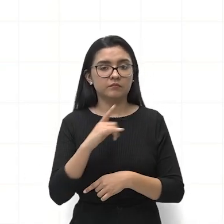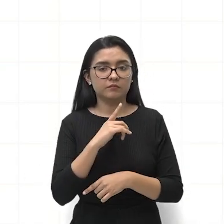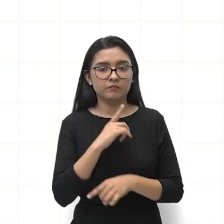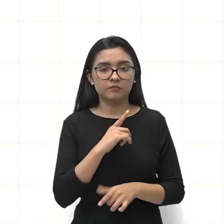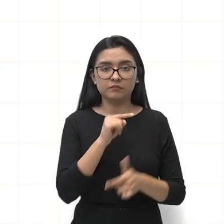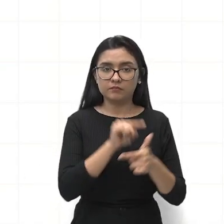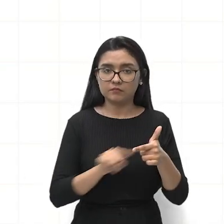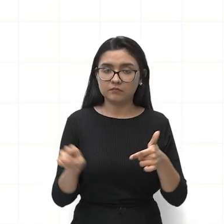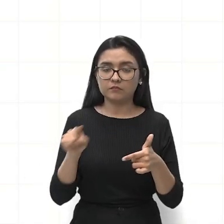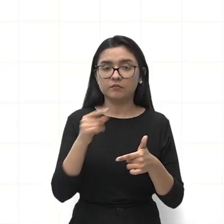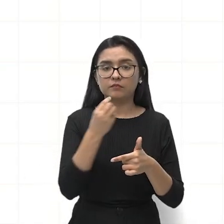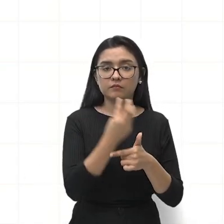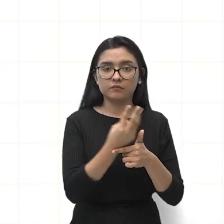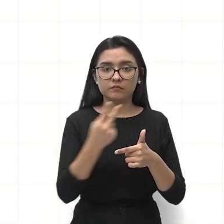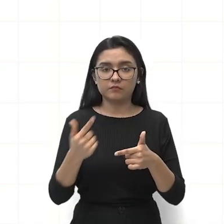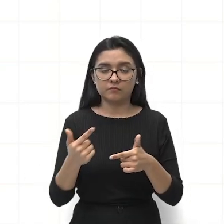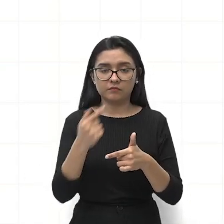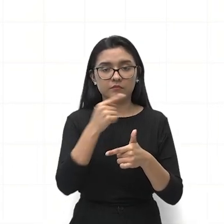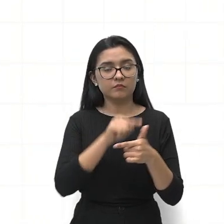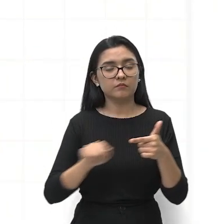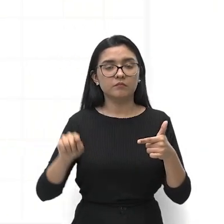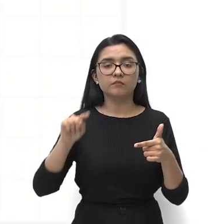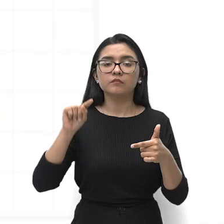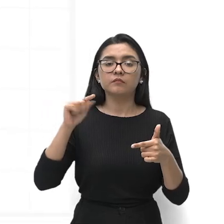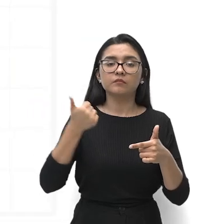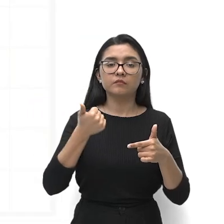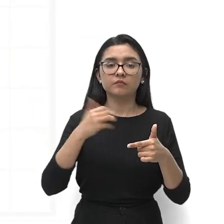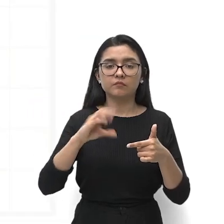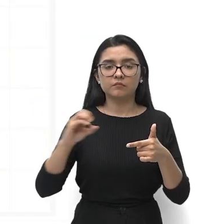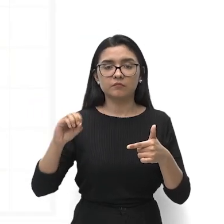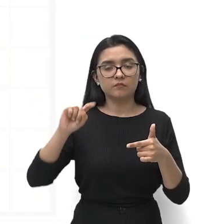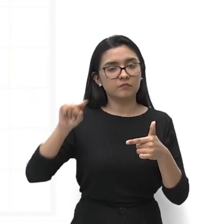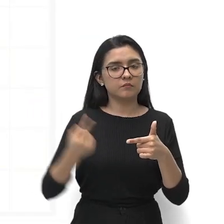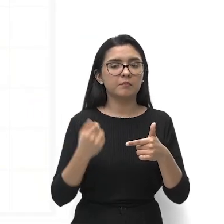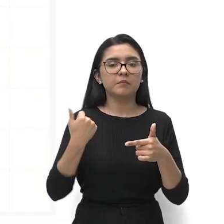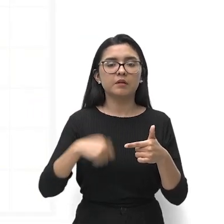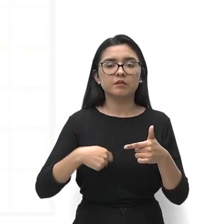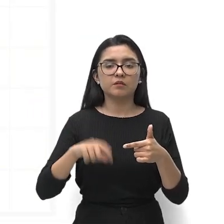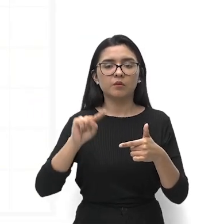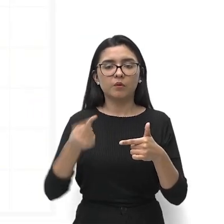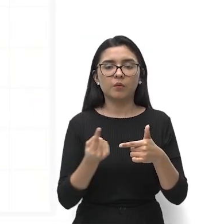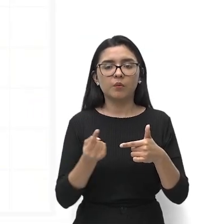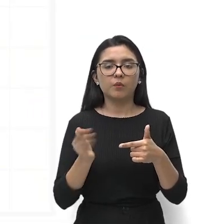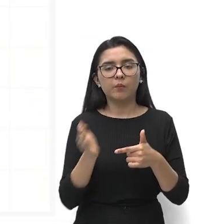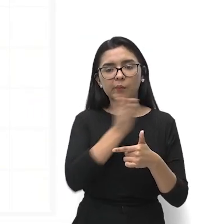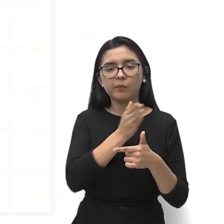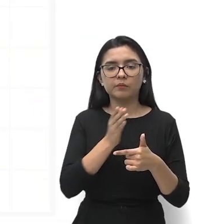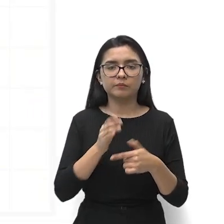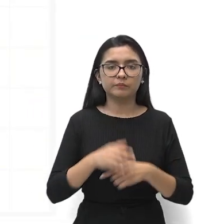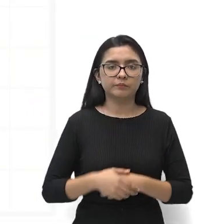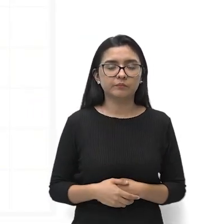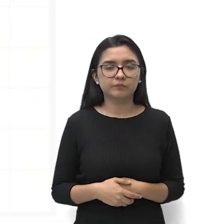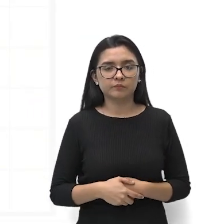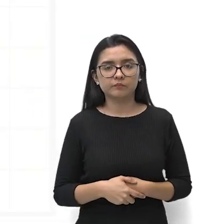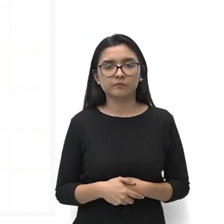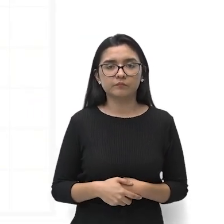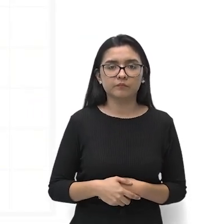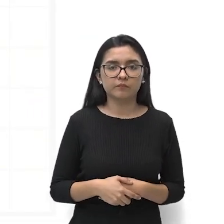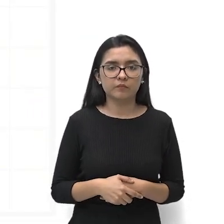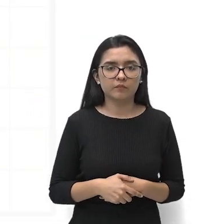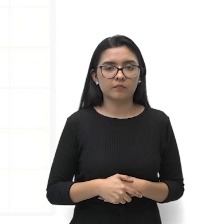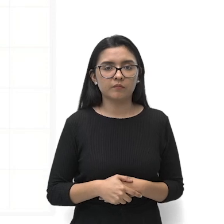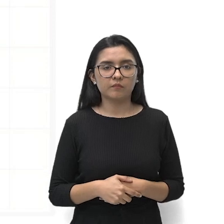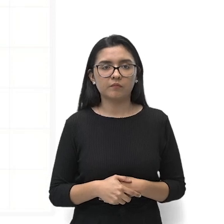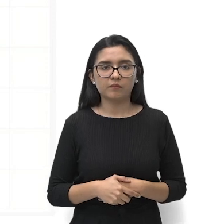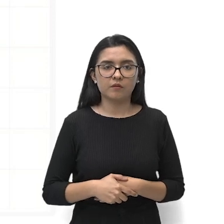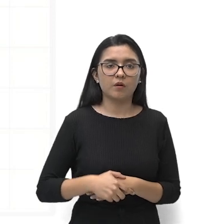por 100 mil, eu preciso deslocar a vírgula quantas casas para a esquerda? É só